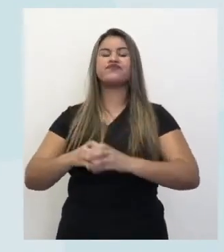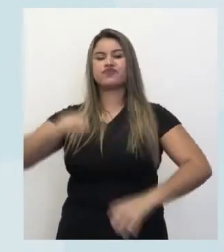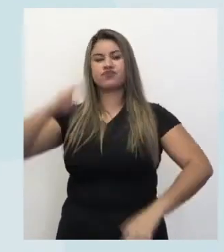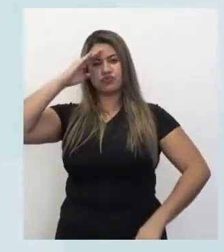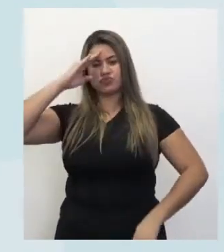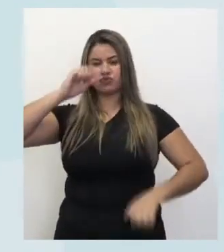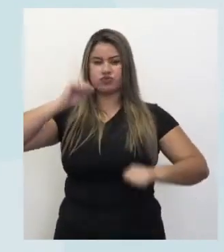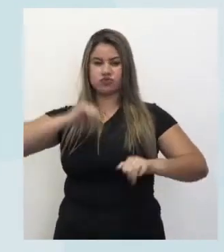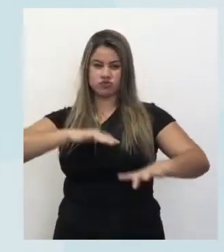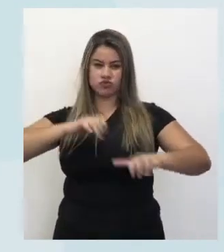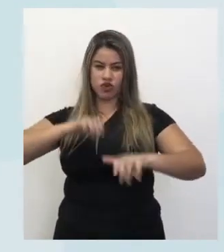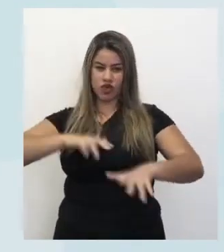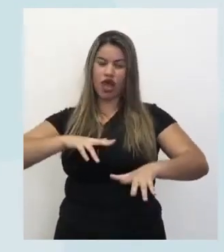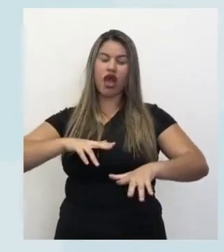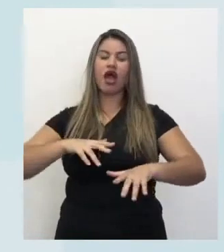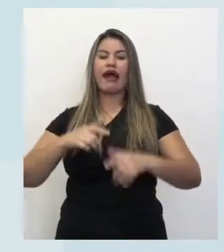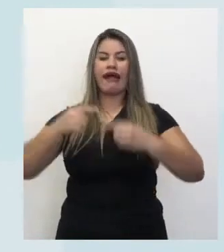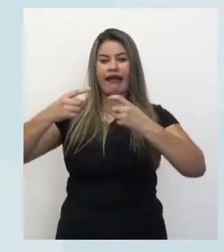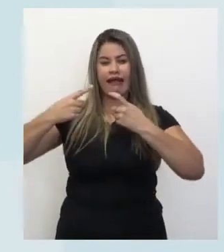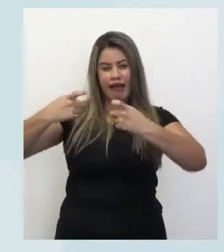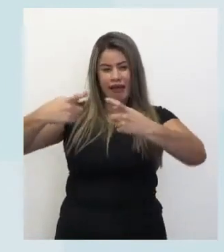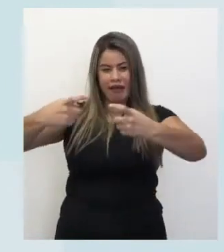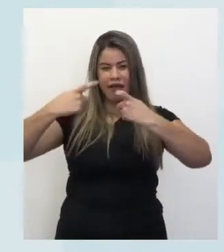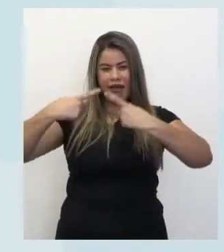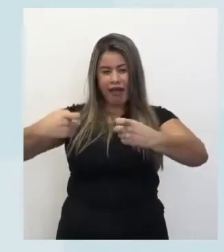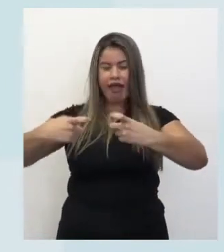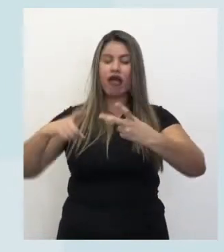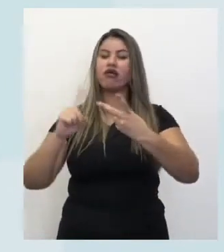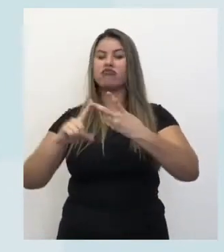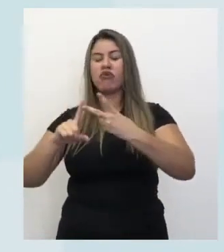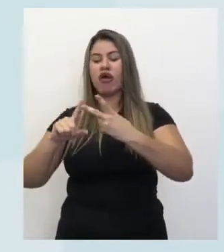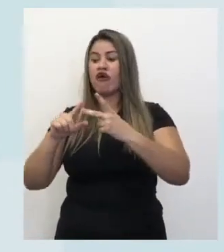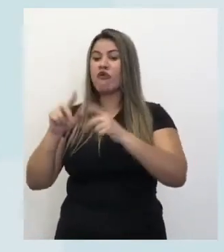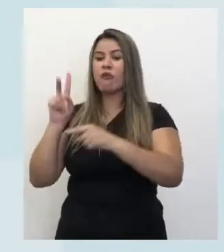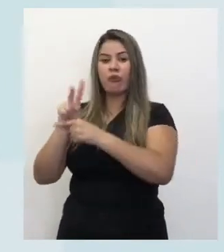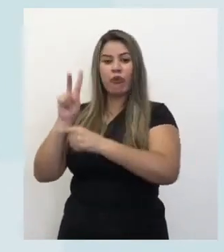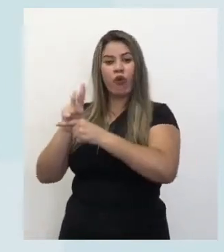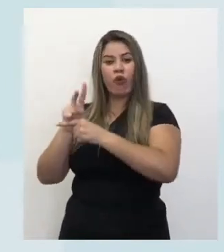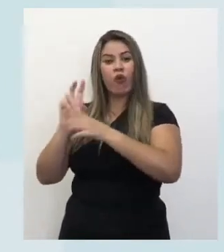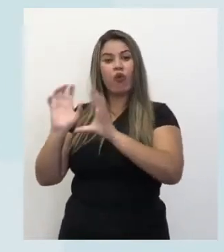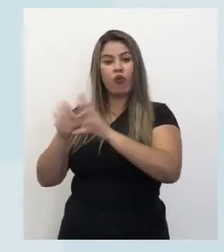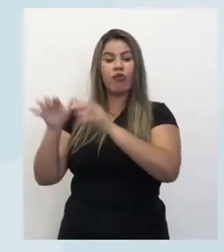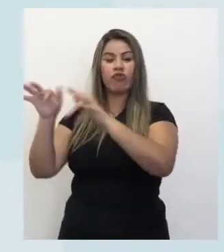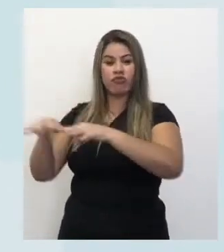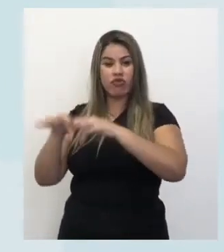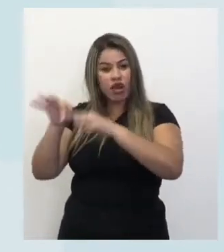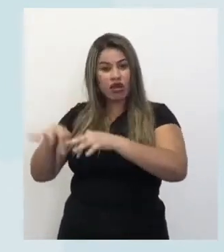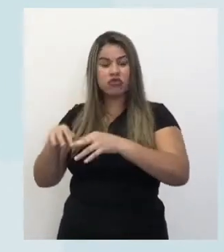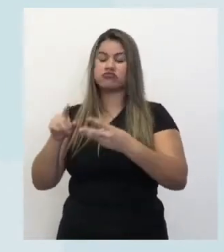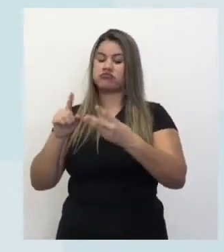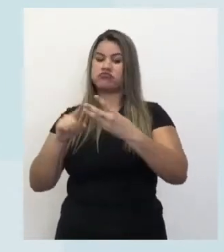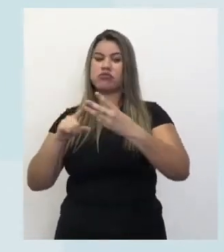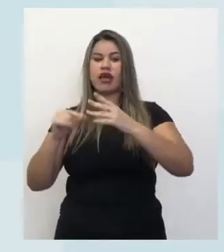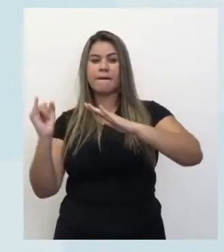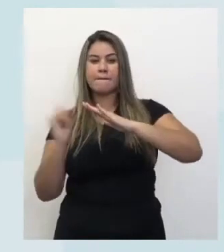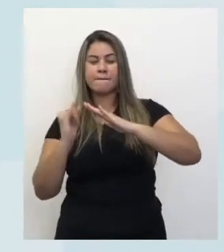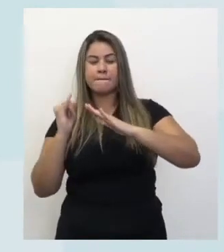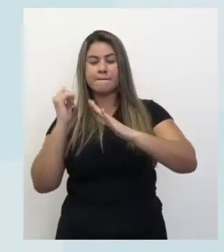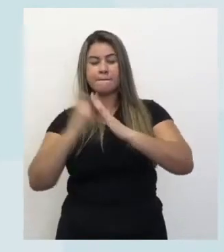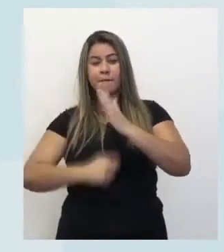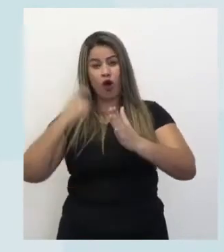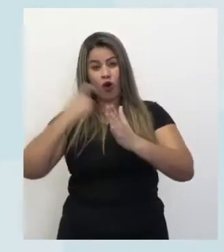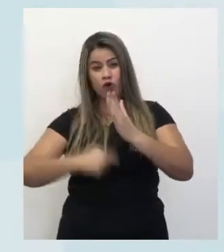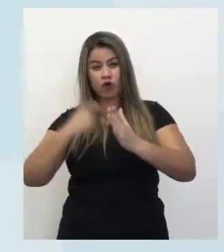segurança do próprio feudo, cobravam impostos dentro do território feudal, tá? Nós temos grandão aí,